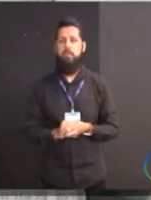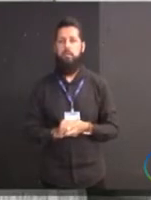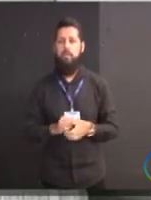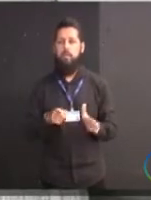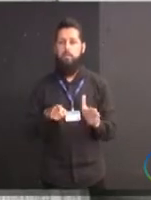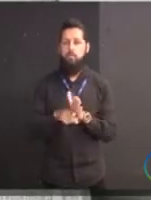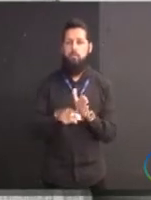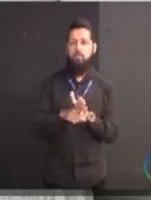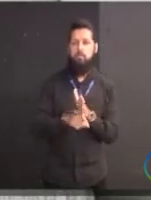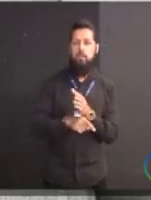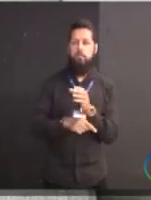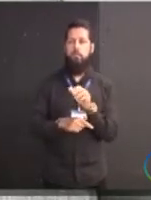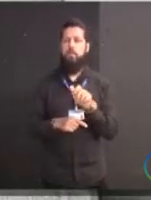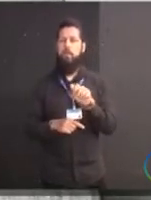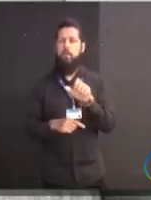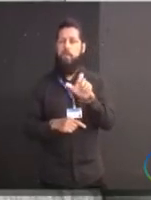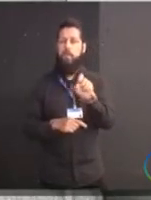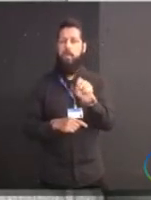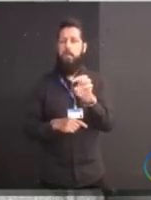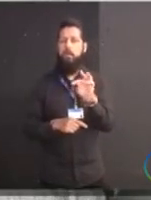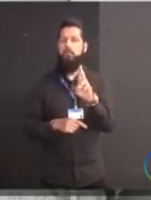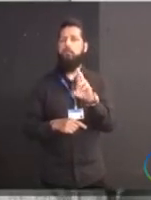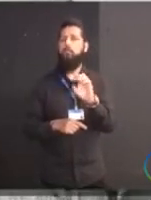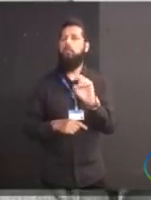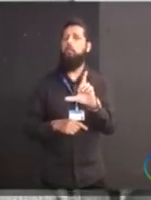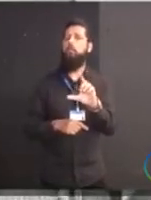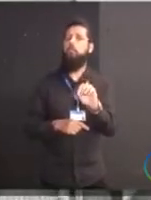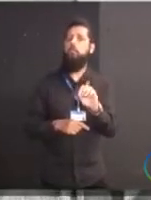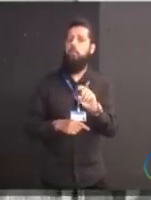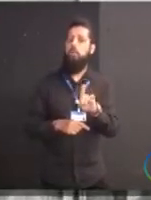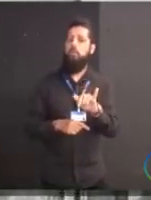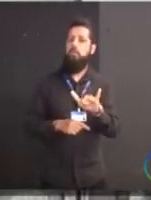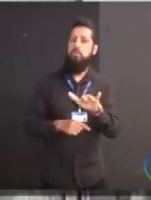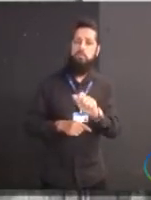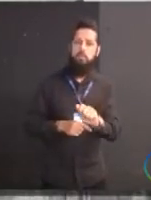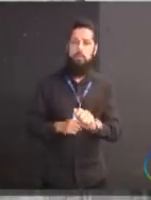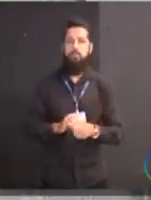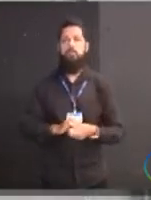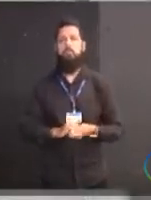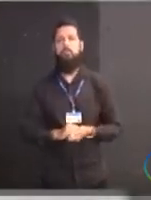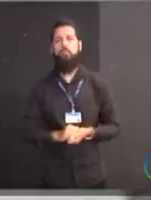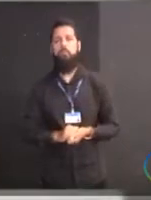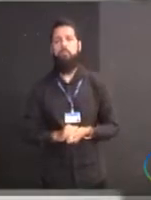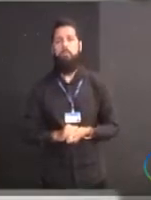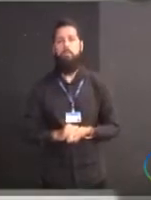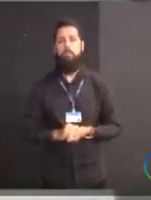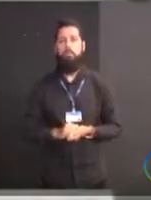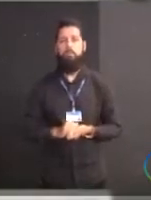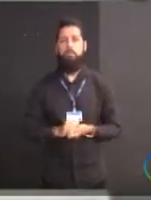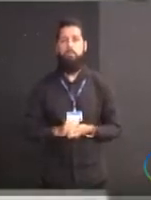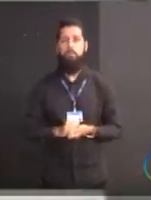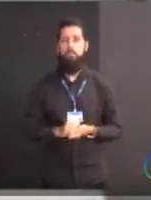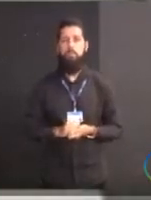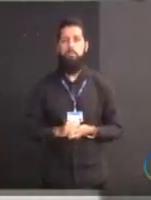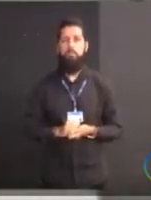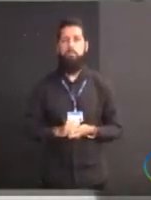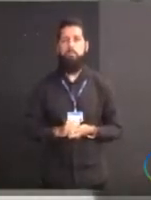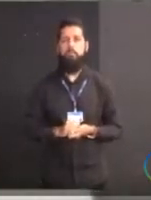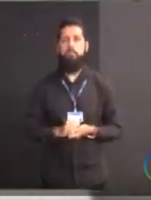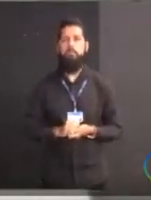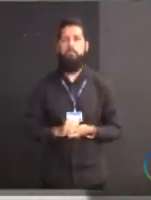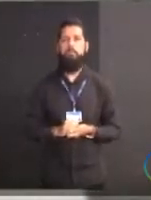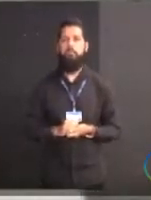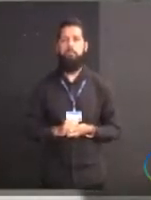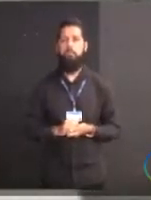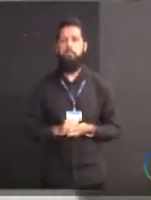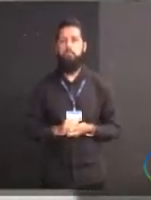né? A parapsicologia está seguindo as trilhas do espiritismo, no desenvolvimento das pesquisas psíquicas.